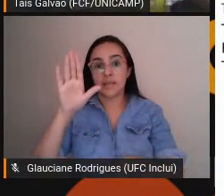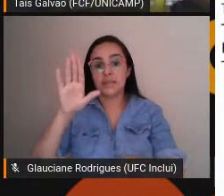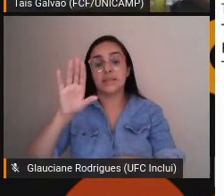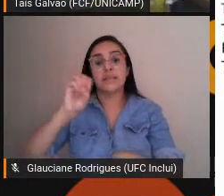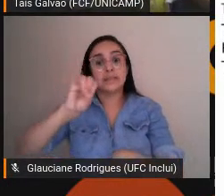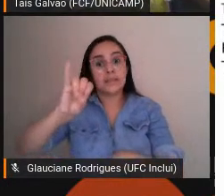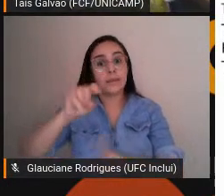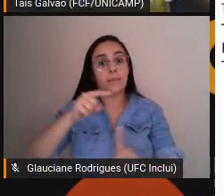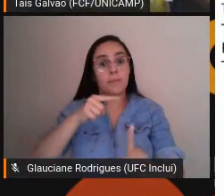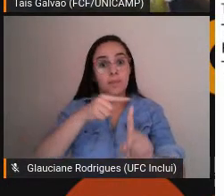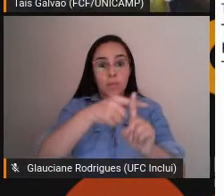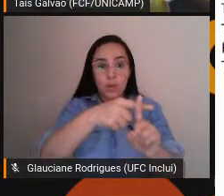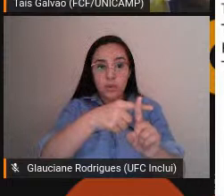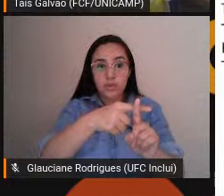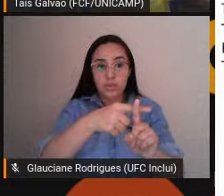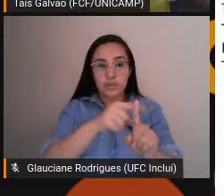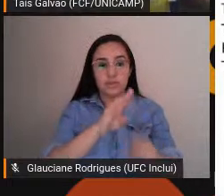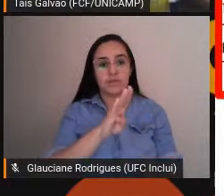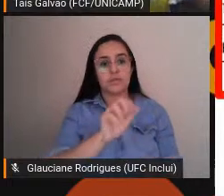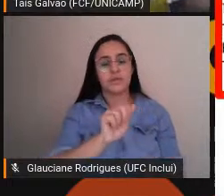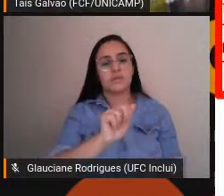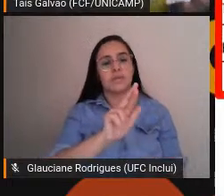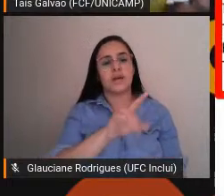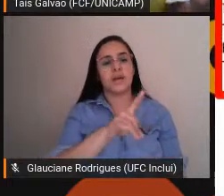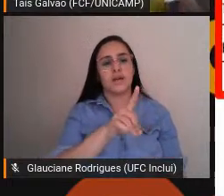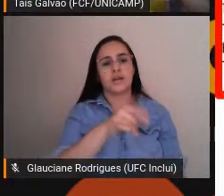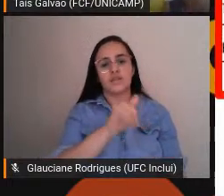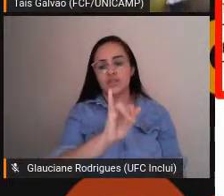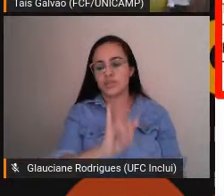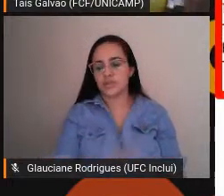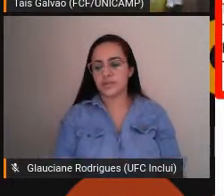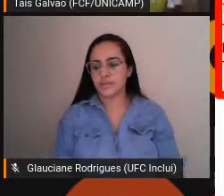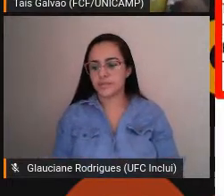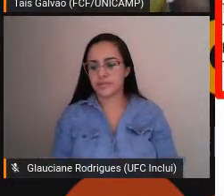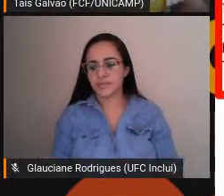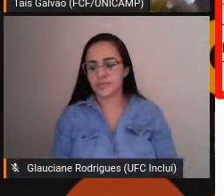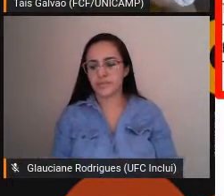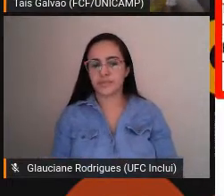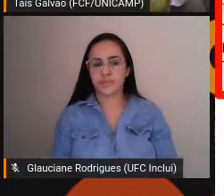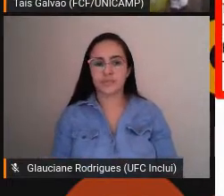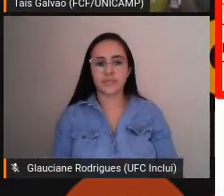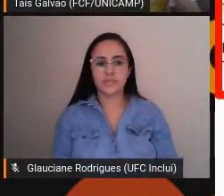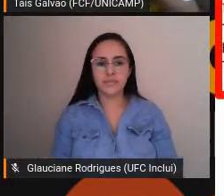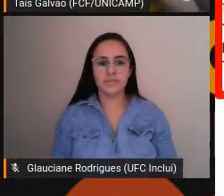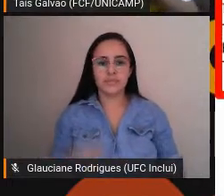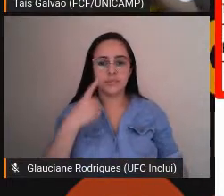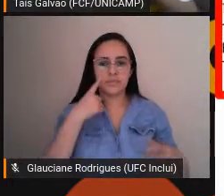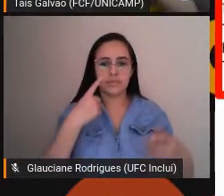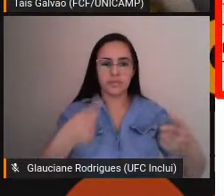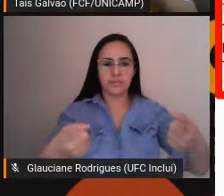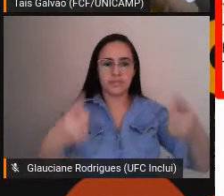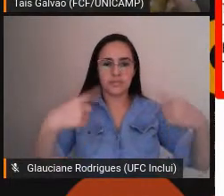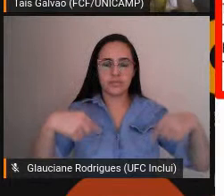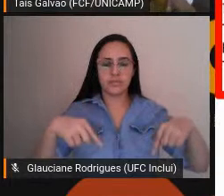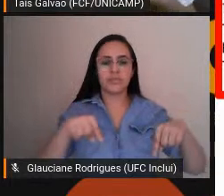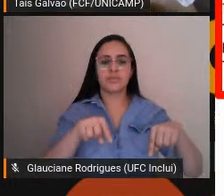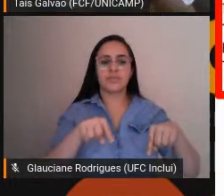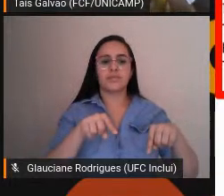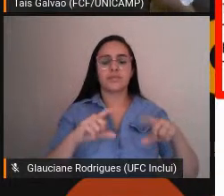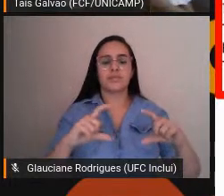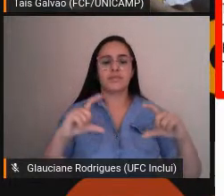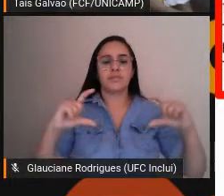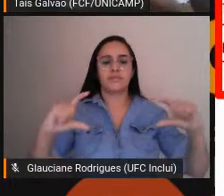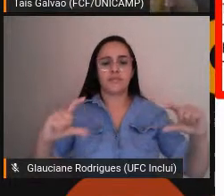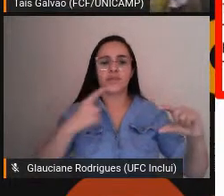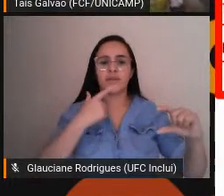Isso nesse estudo aqui do BARD, mas na forma agregada, o que a gente tem é uma chance de cerca